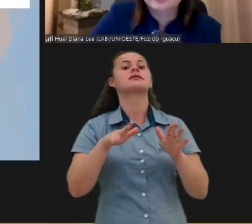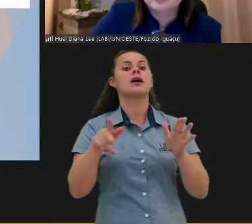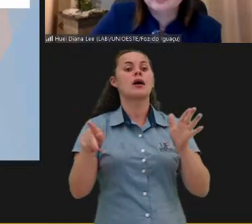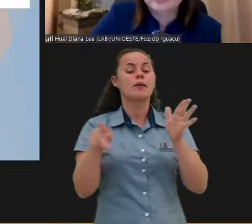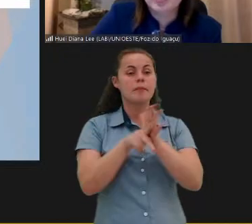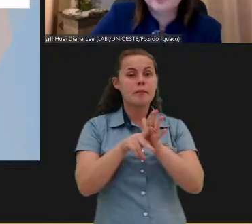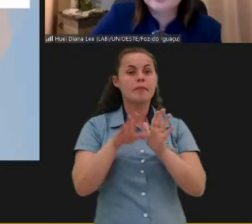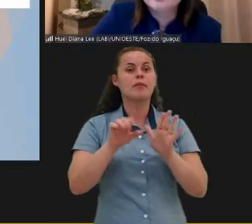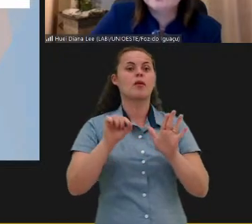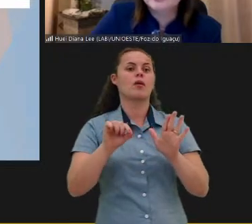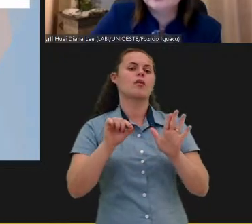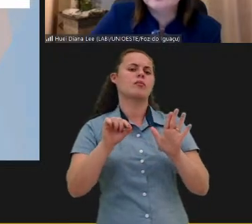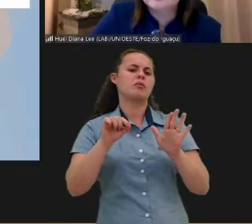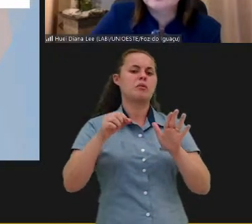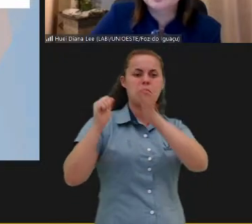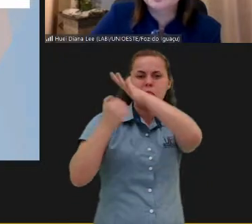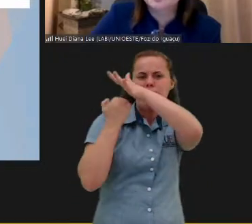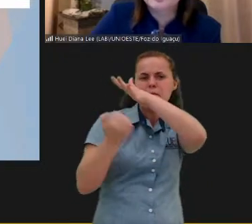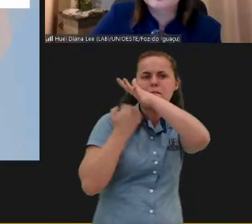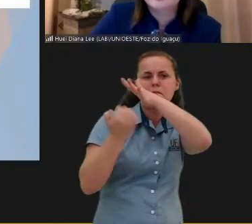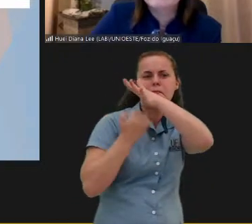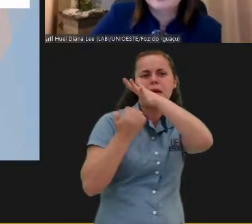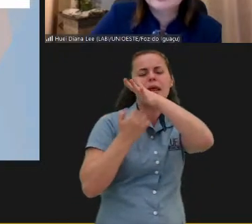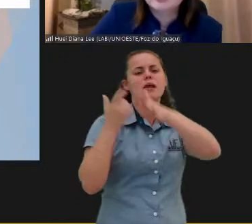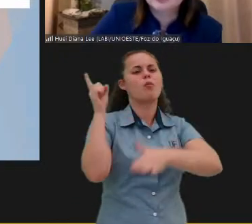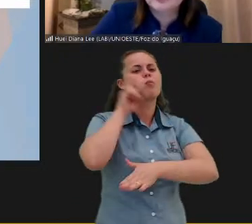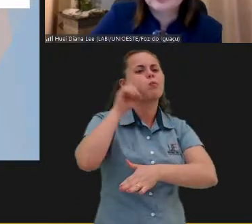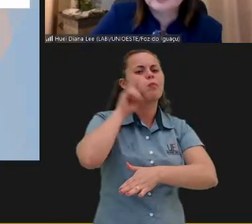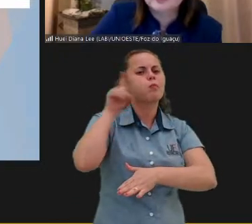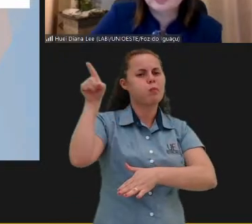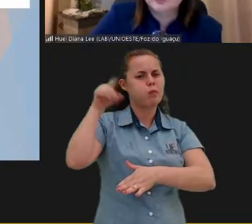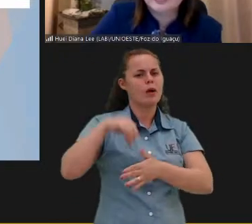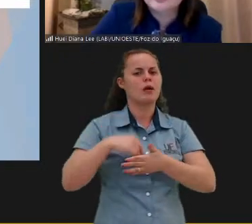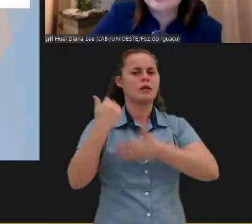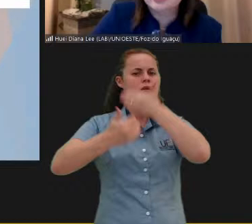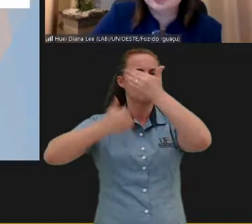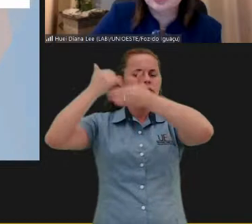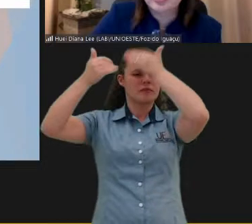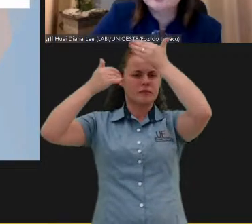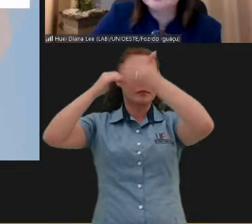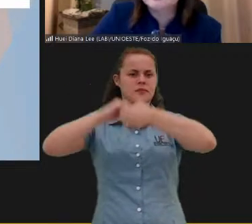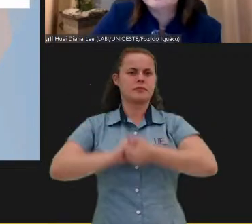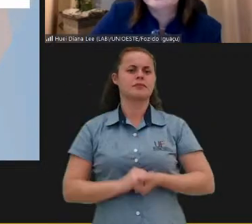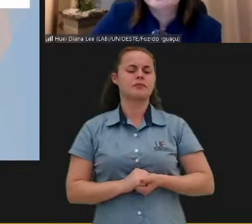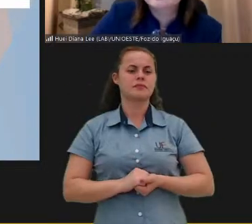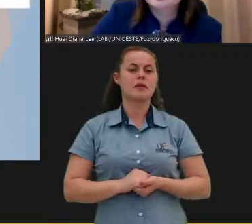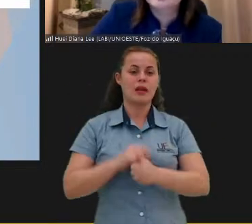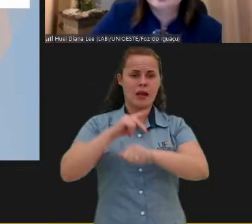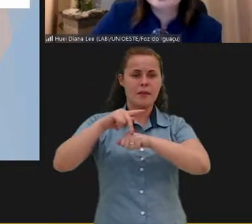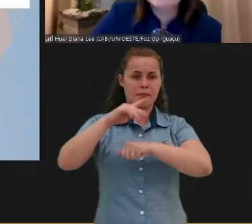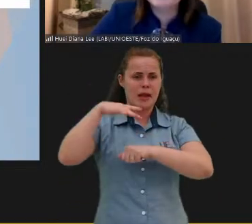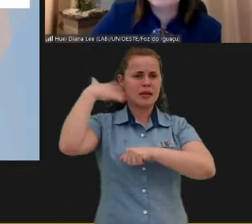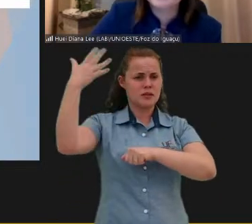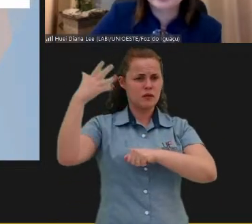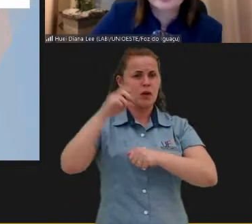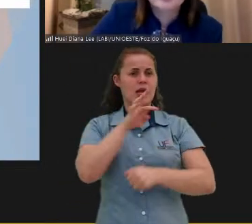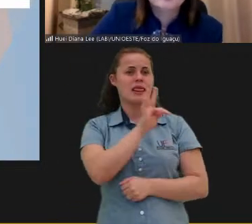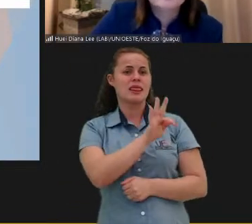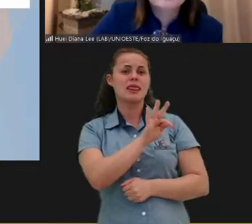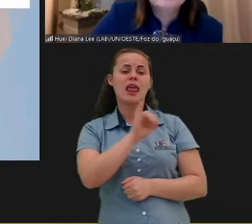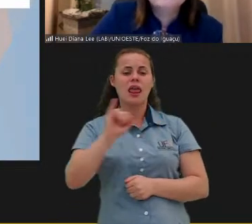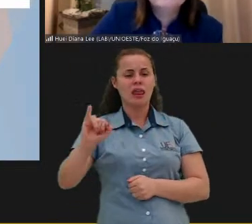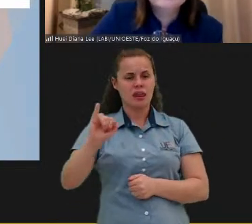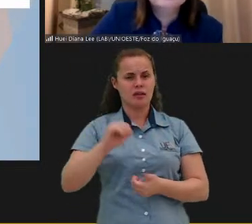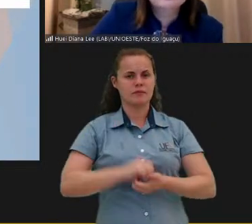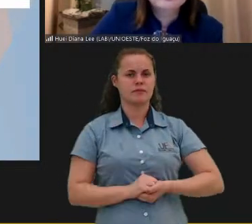pela Gartner, que é uma das empresas, das consultorias mais renomadas internacionais na questão de TI.